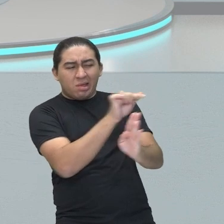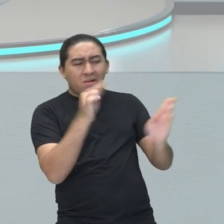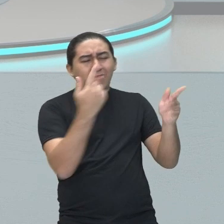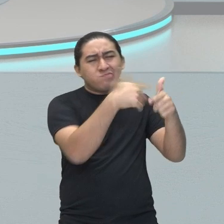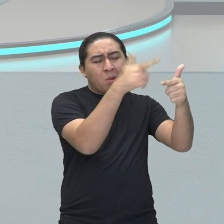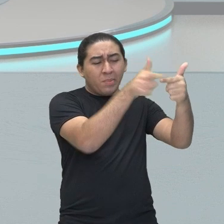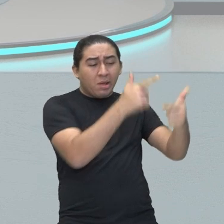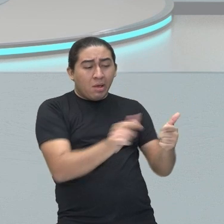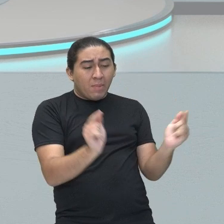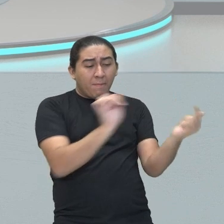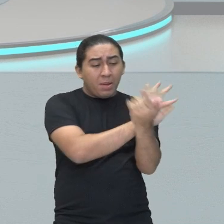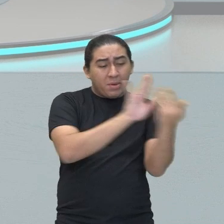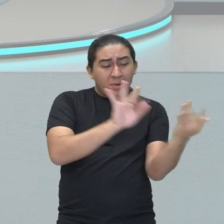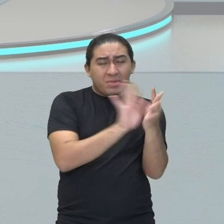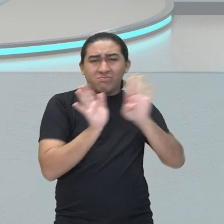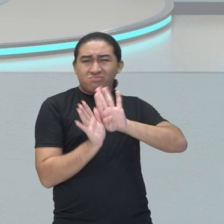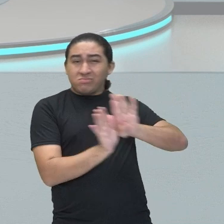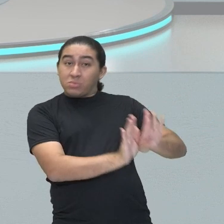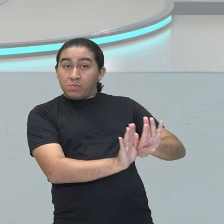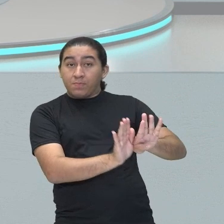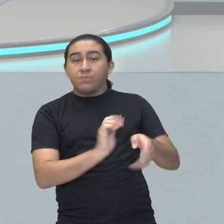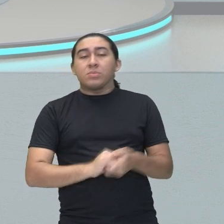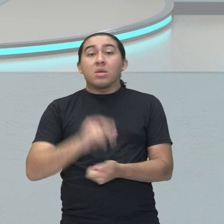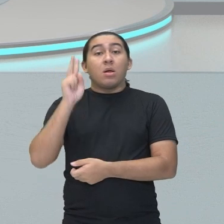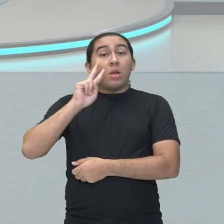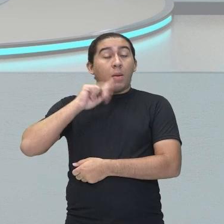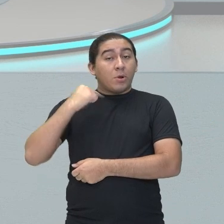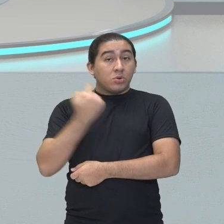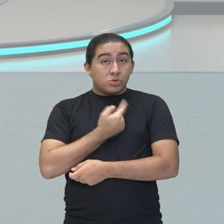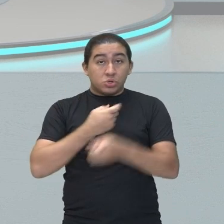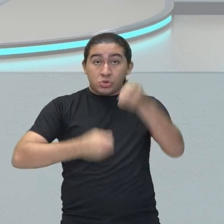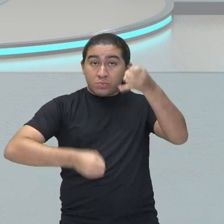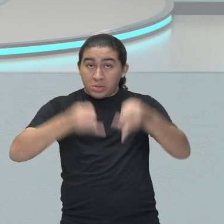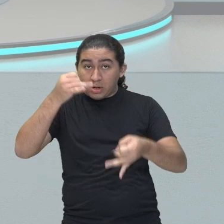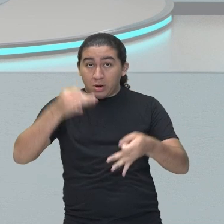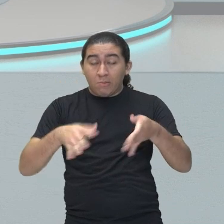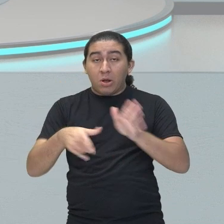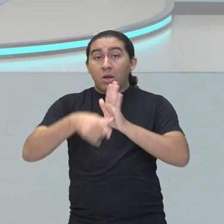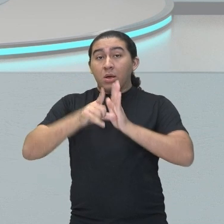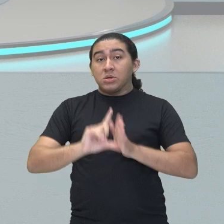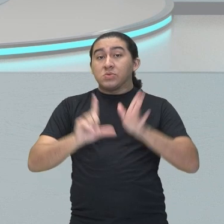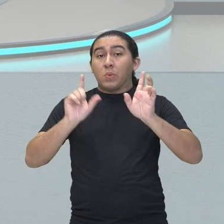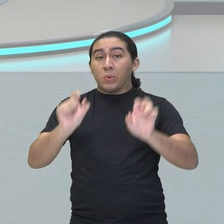conflitos urbanos. Lembra que nós falamos que com a